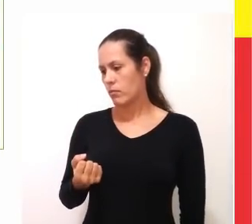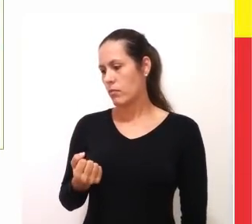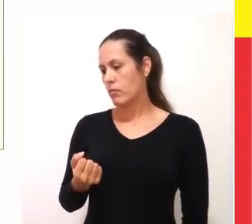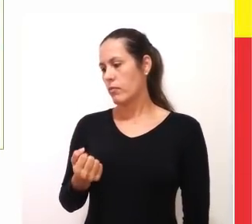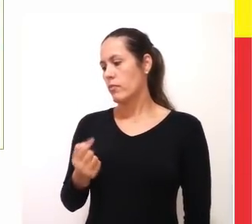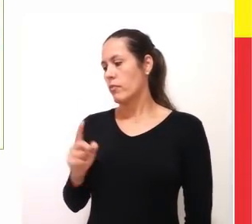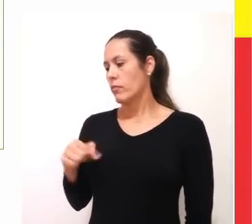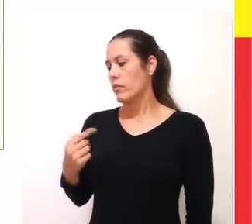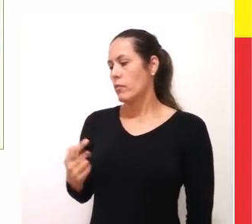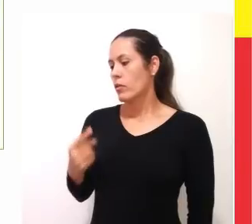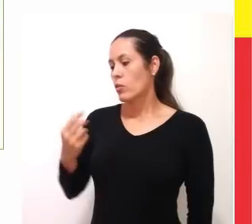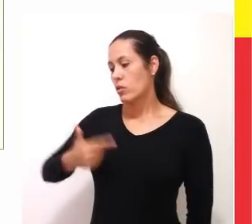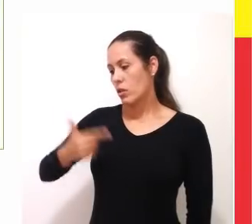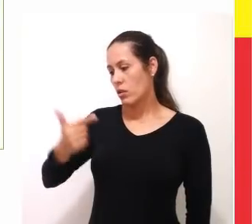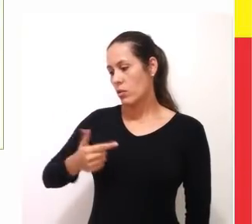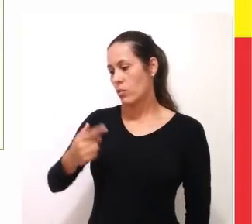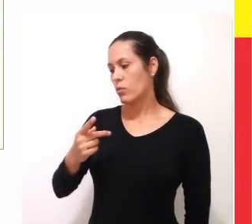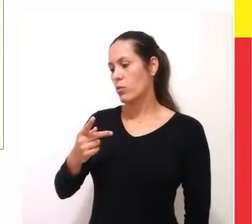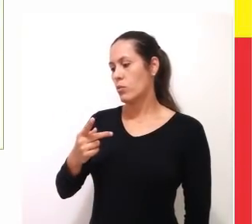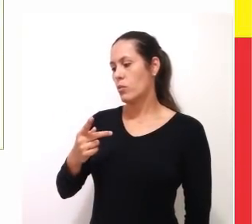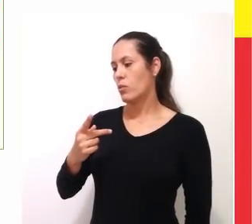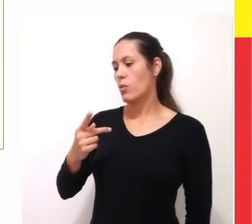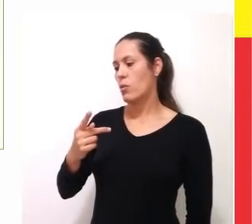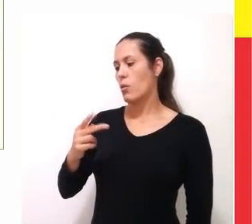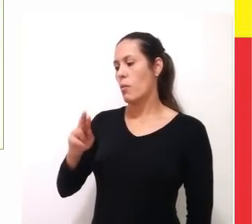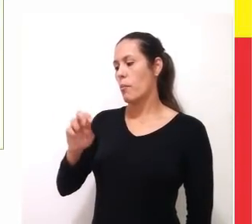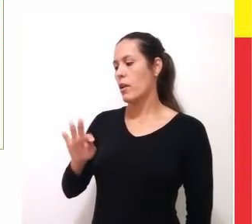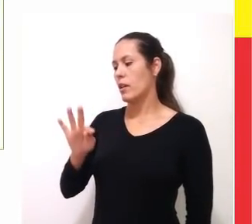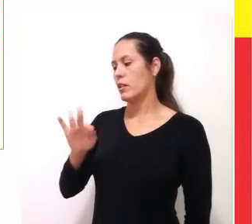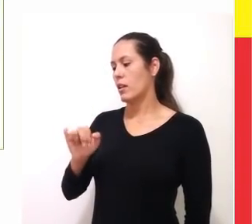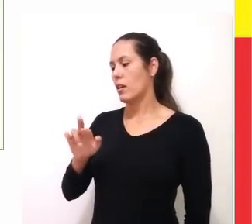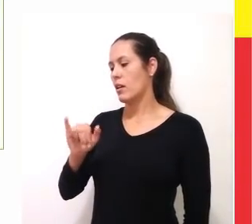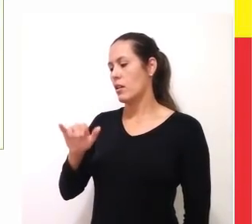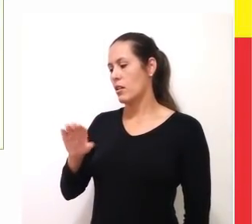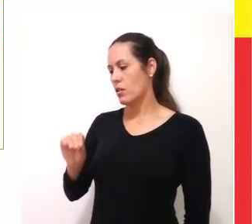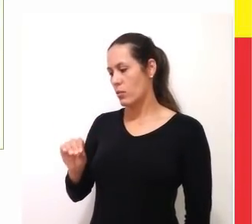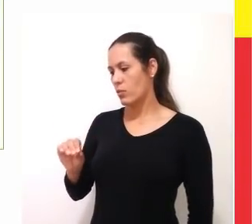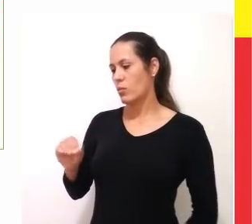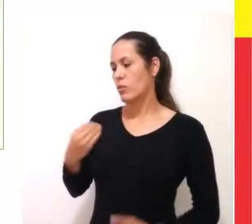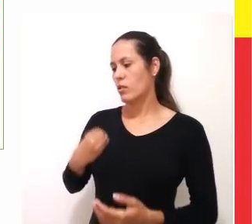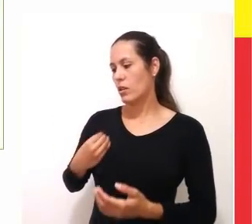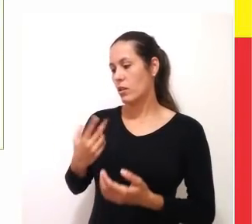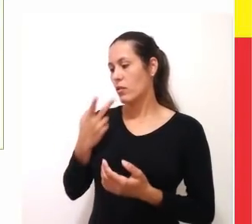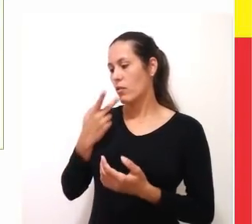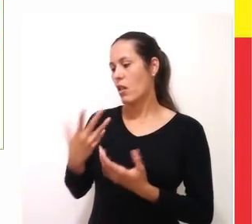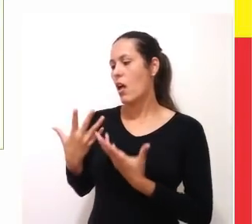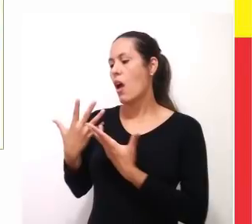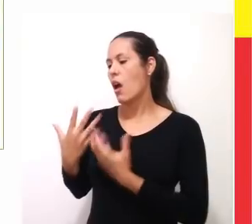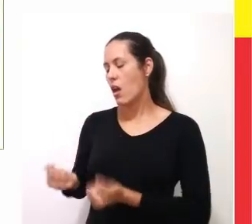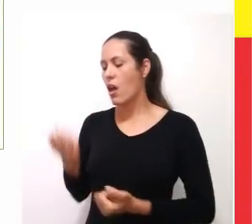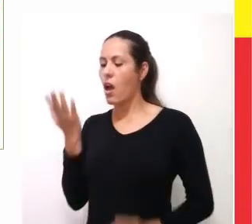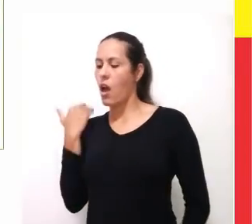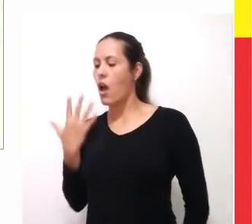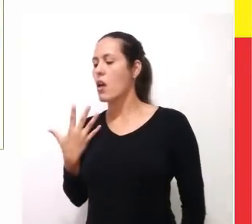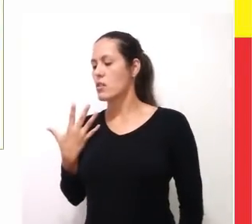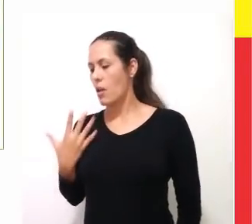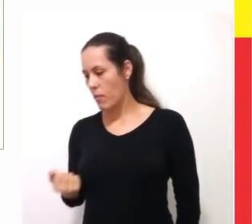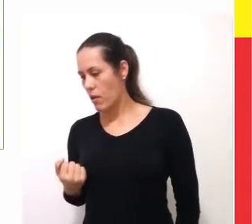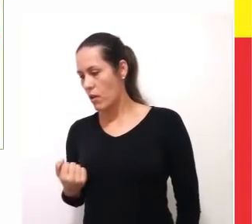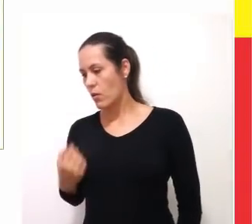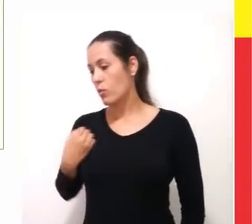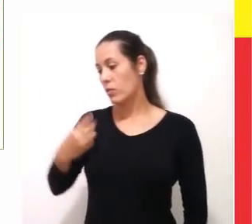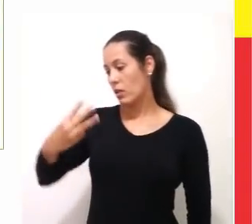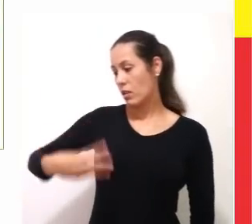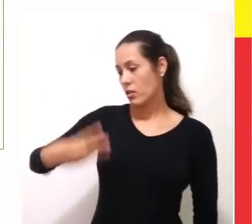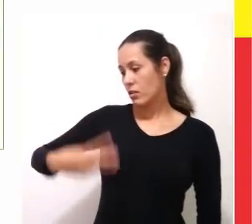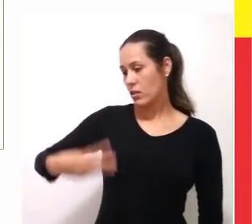indicativo recebeu, certo? O futuro do pretérito, um exemplo, receberia, certo? E nós